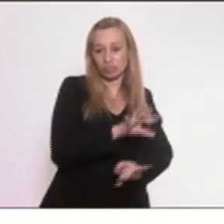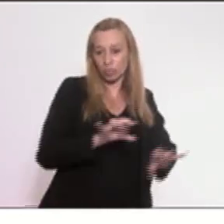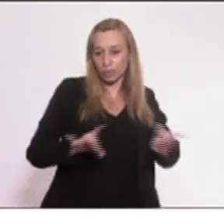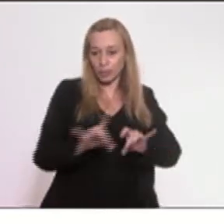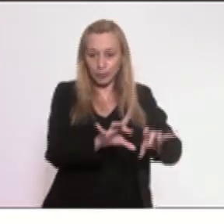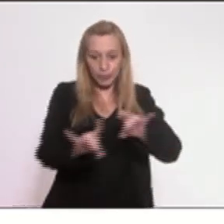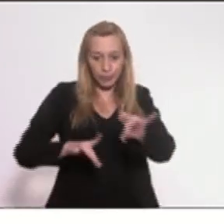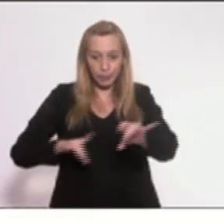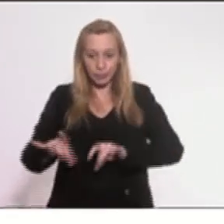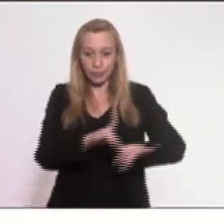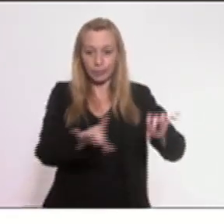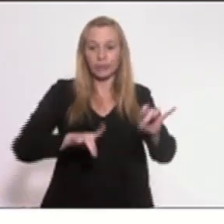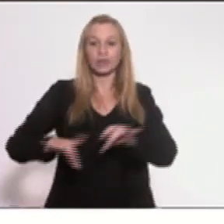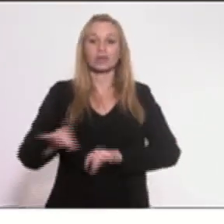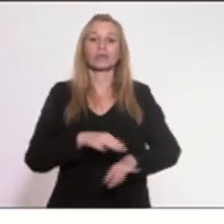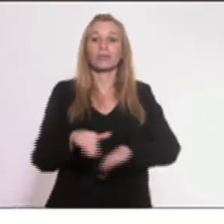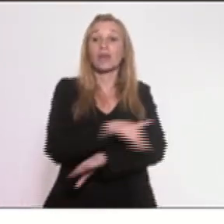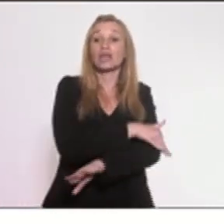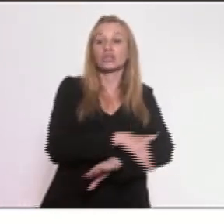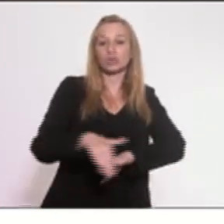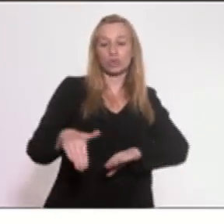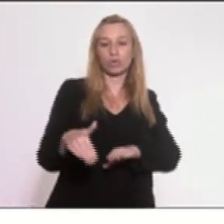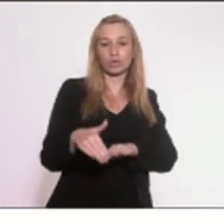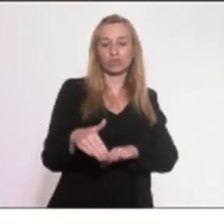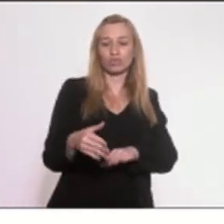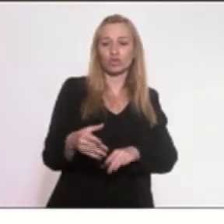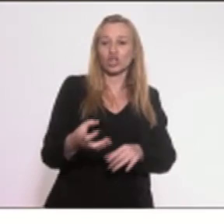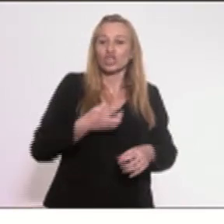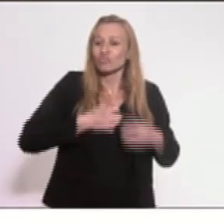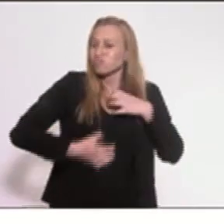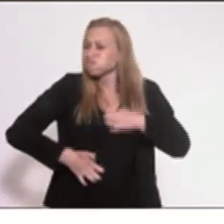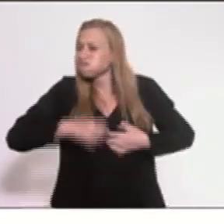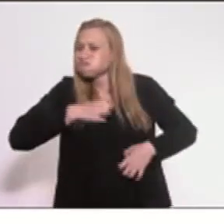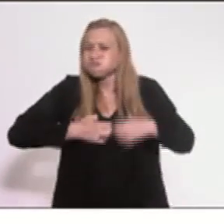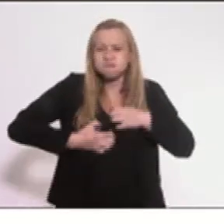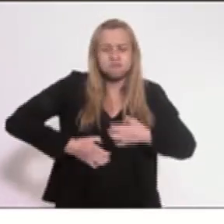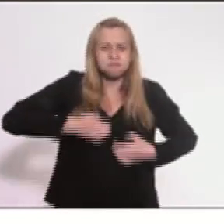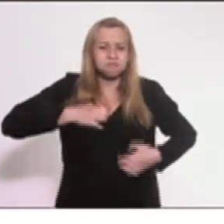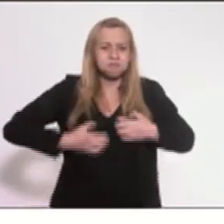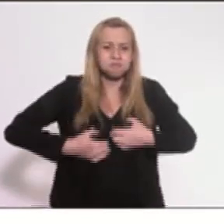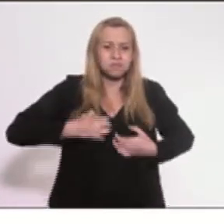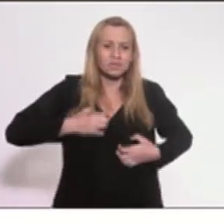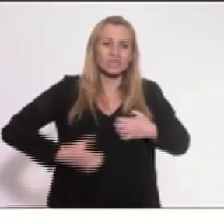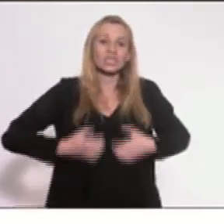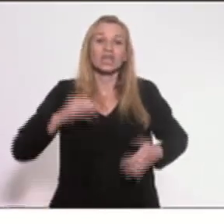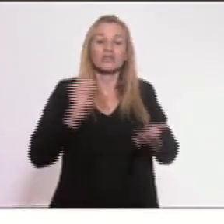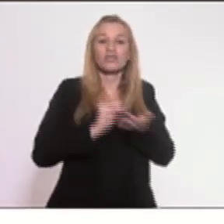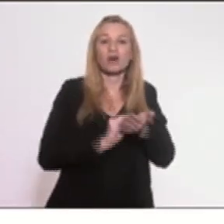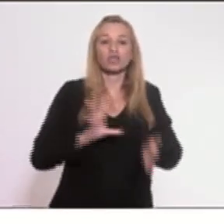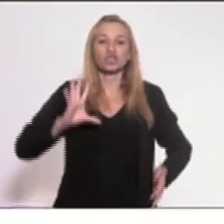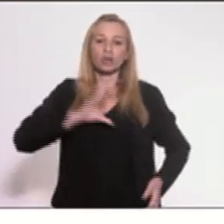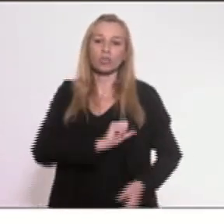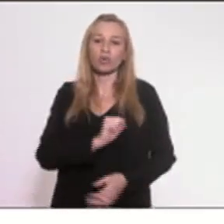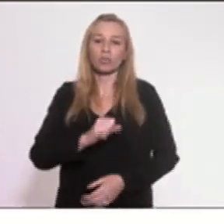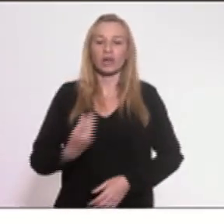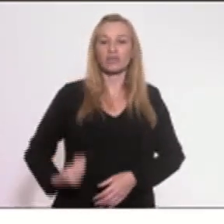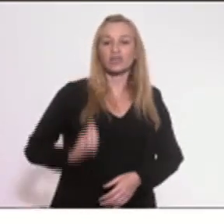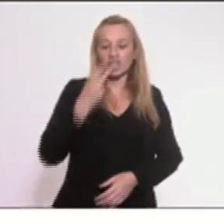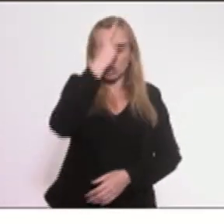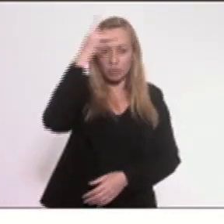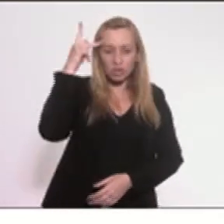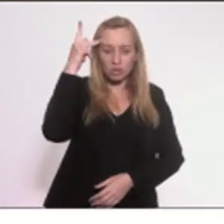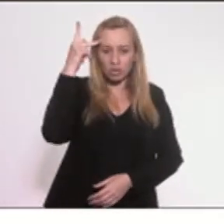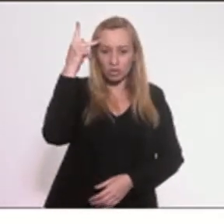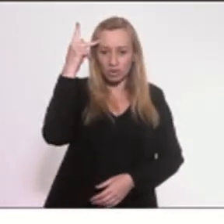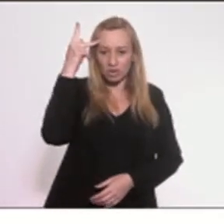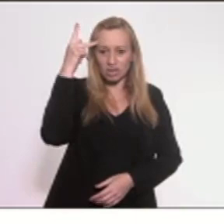um rastro de sangue, é um rastro de ódio e negligência sobre a vida dessas pessoas que têm sofrido um